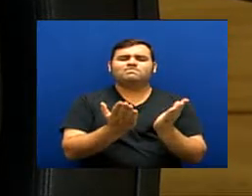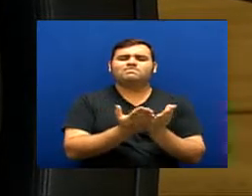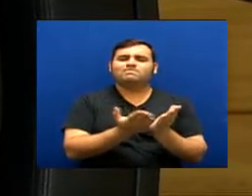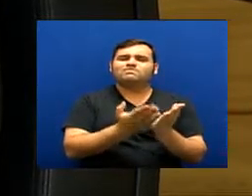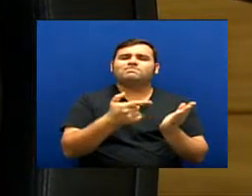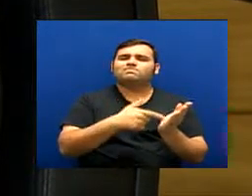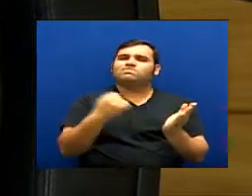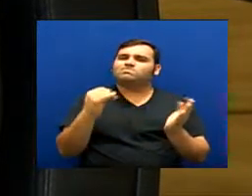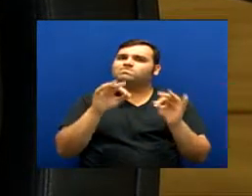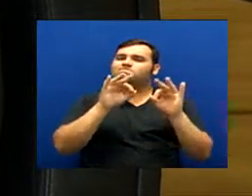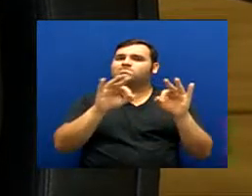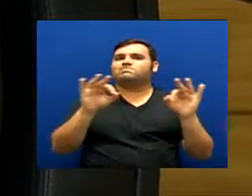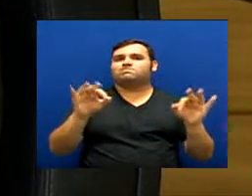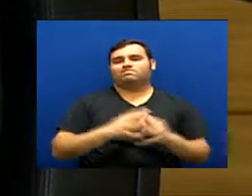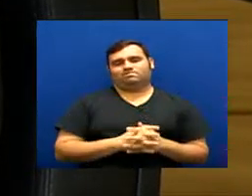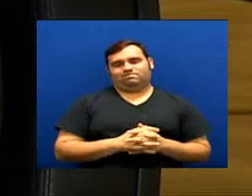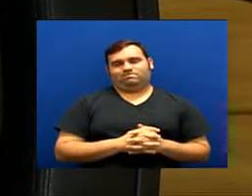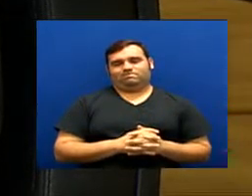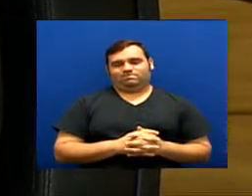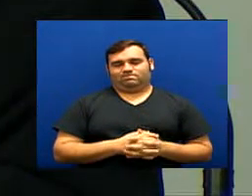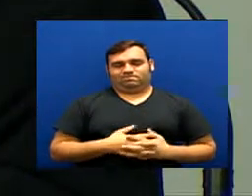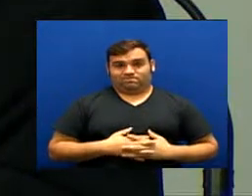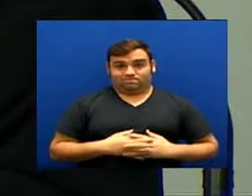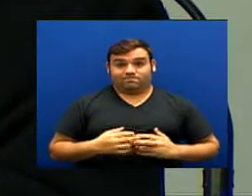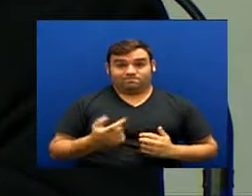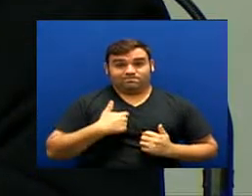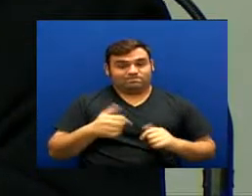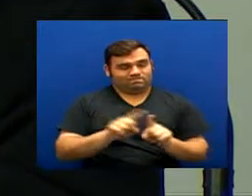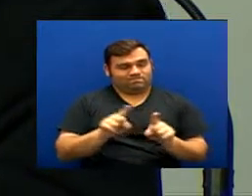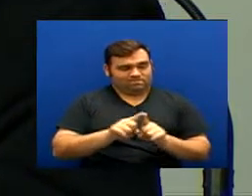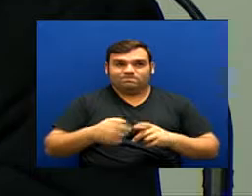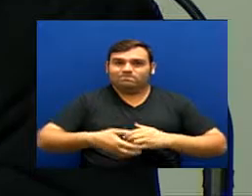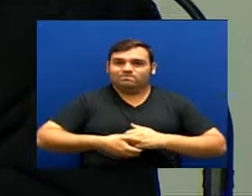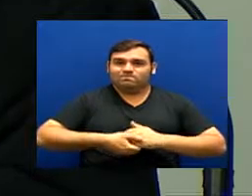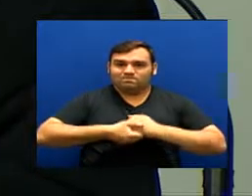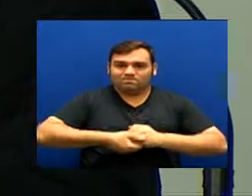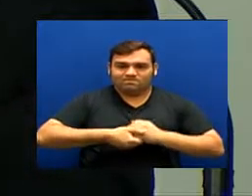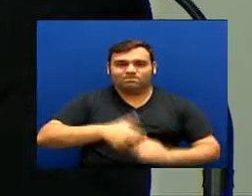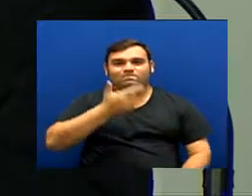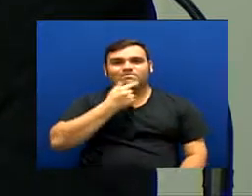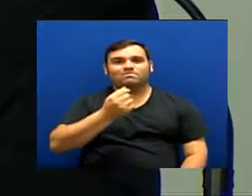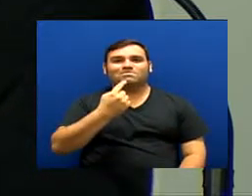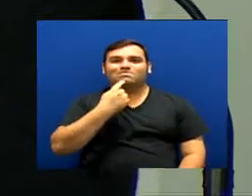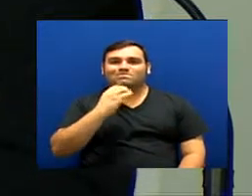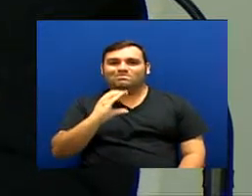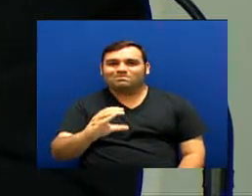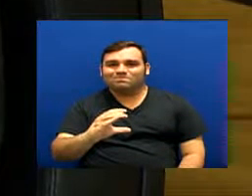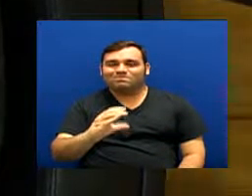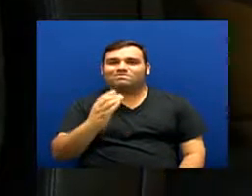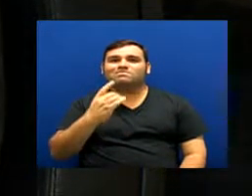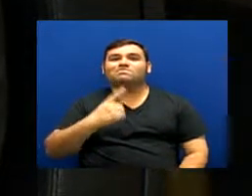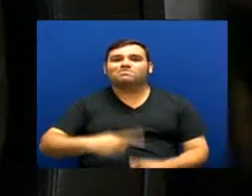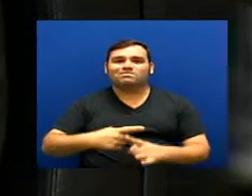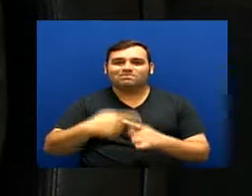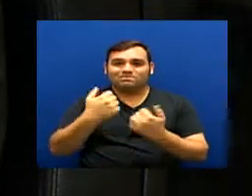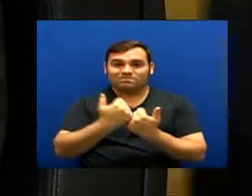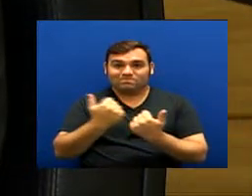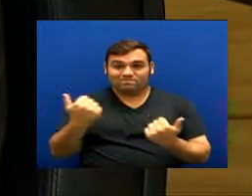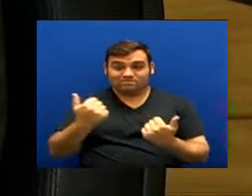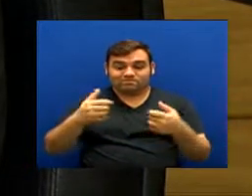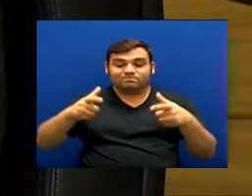onde todos se abraçam, todos se cumprimentam. Por isso, muito obrigado, pastor Luiz Santos.